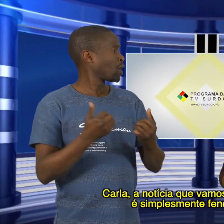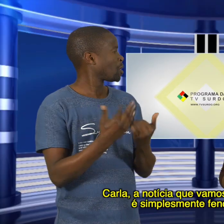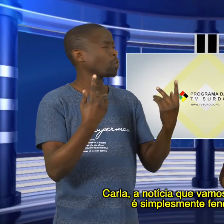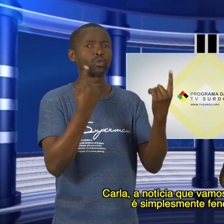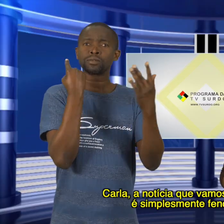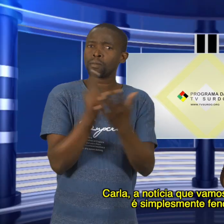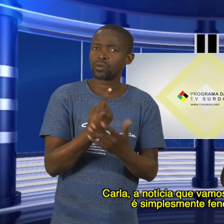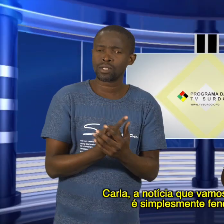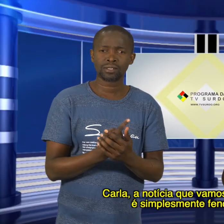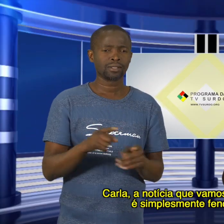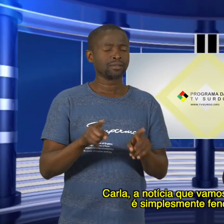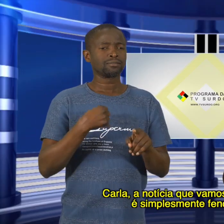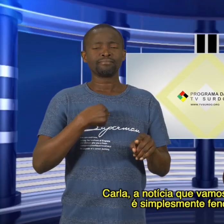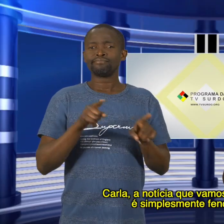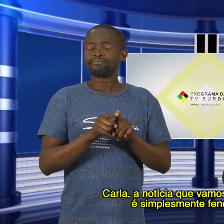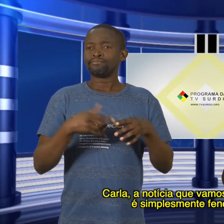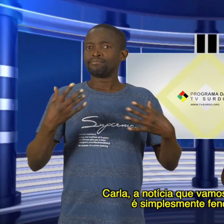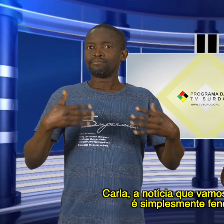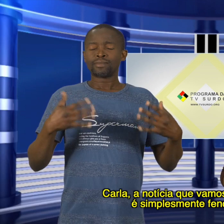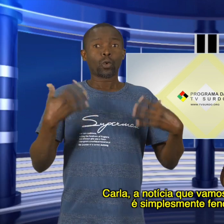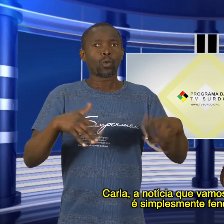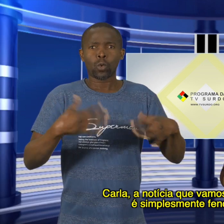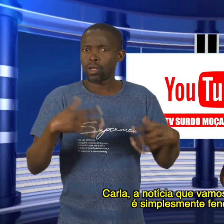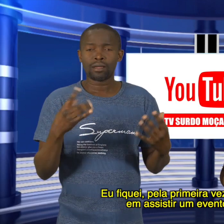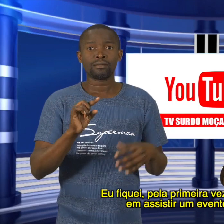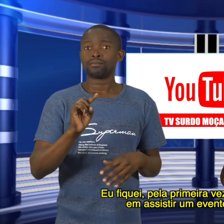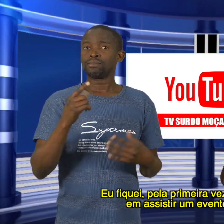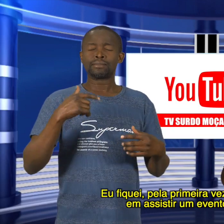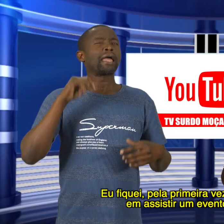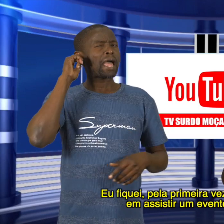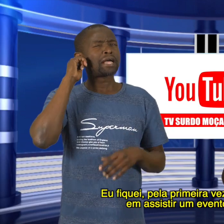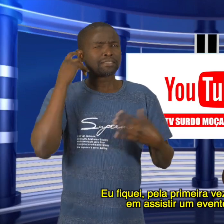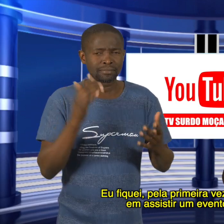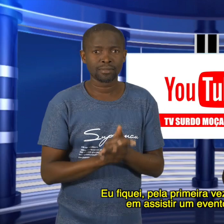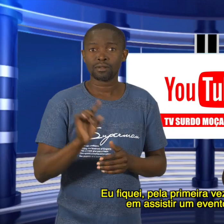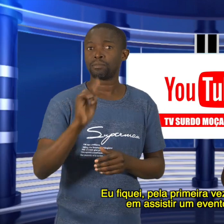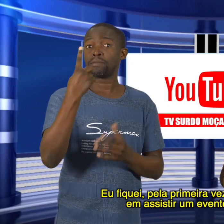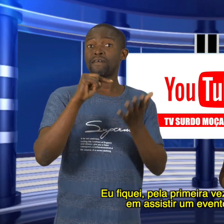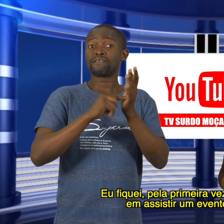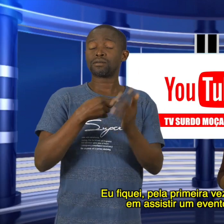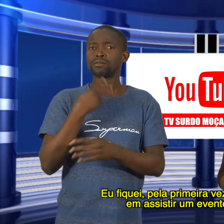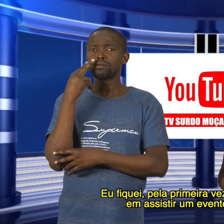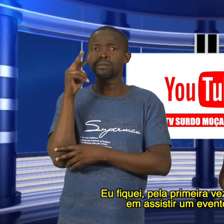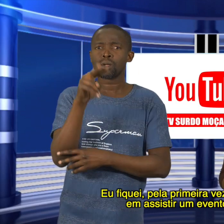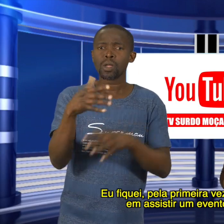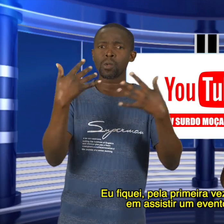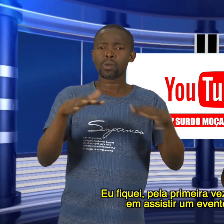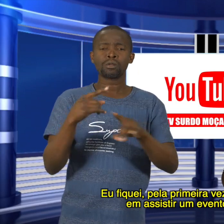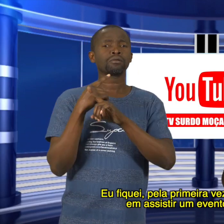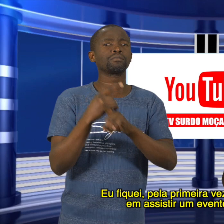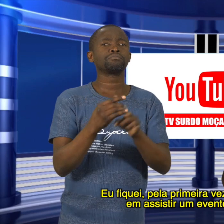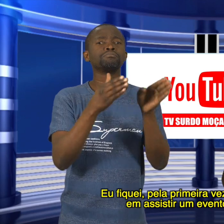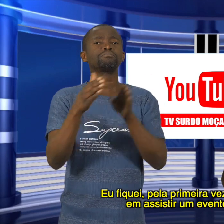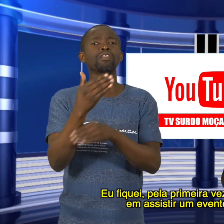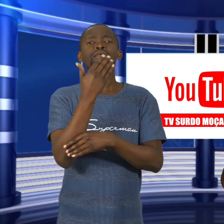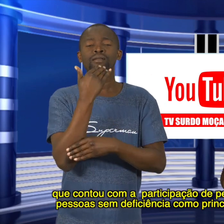a notícia que vamos acompanhar é simplesmente fenomenal. Eu fiquei, pela primeira vez, maravilhado em assistir um